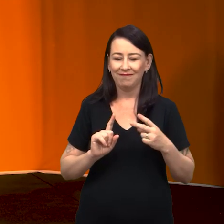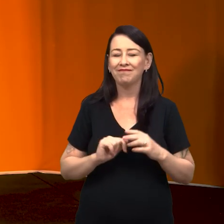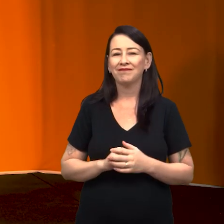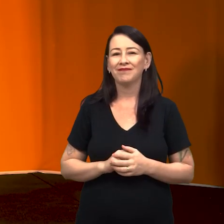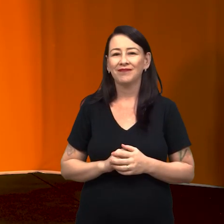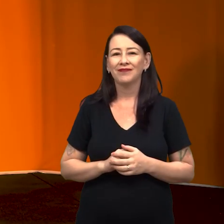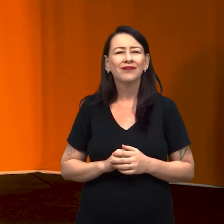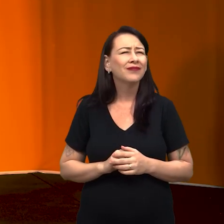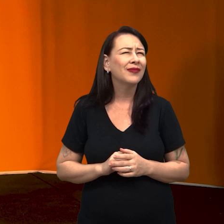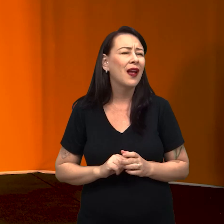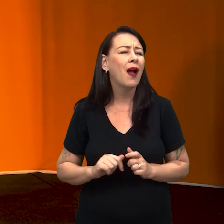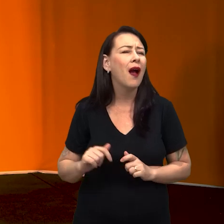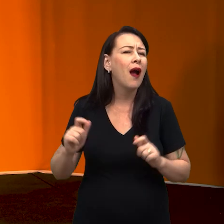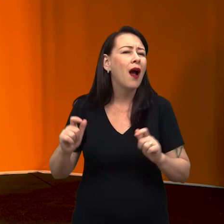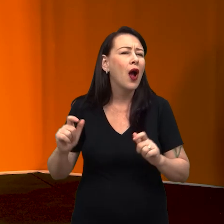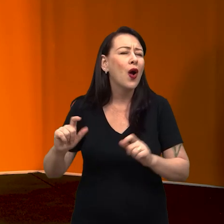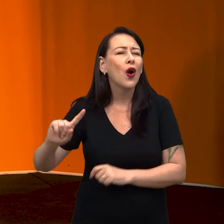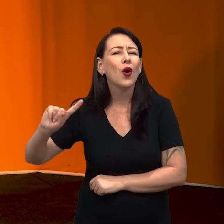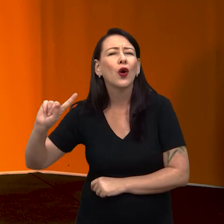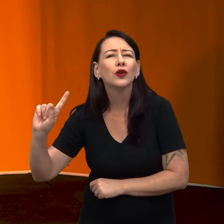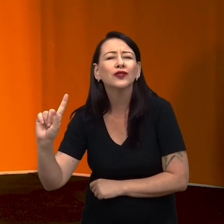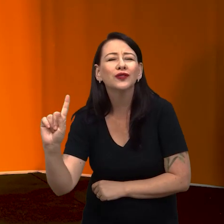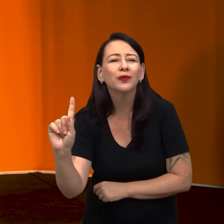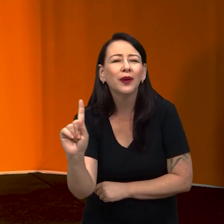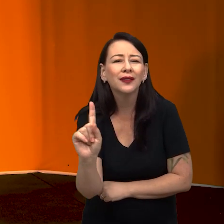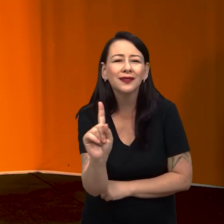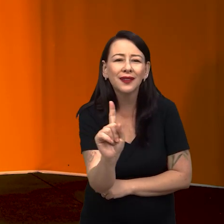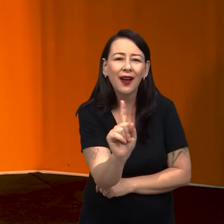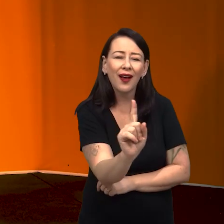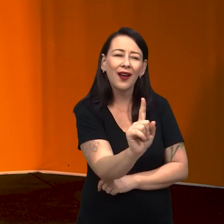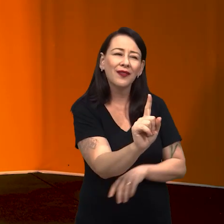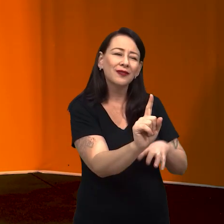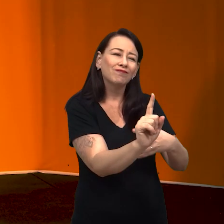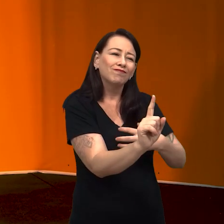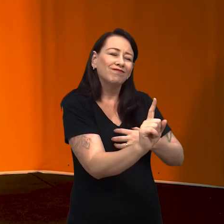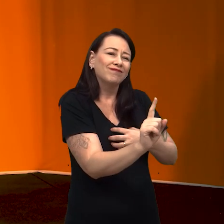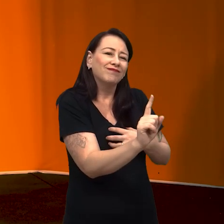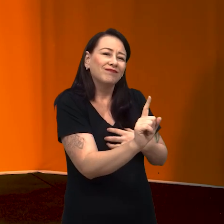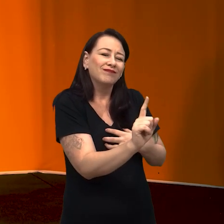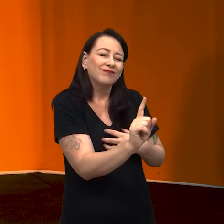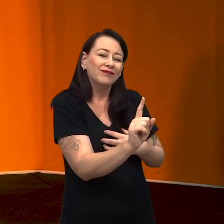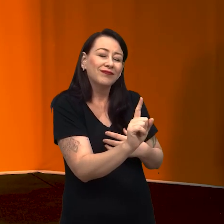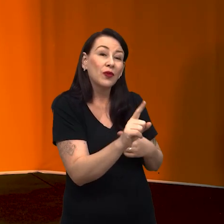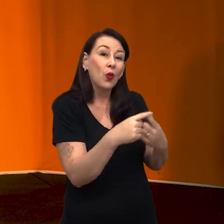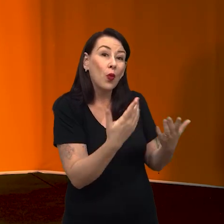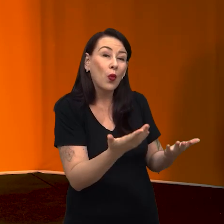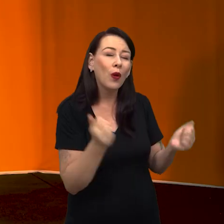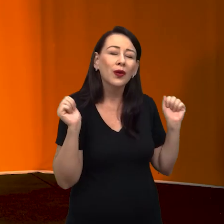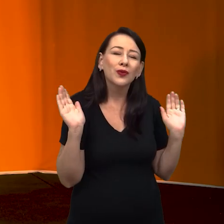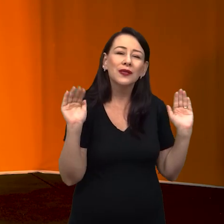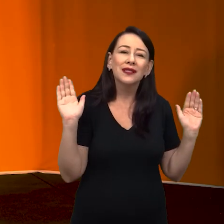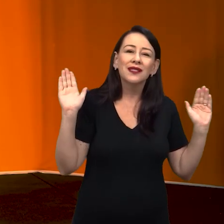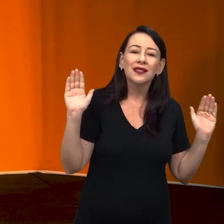ouve. Aonde ela passava, deixava uma fonte. Quando